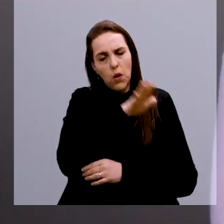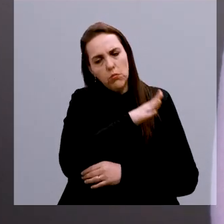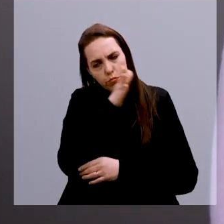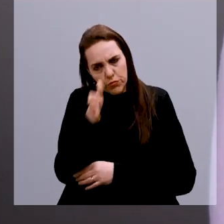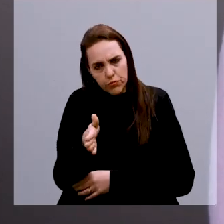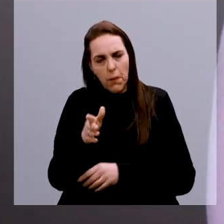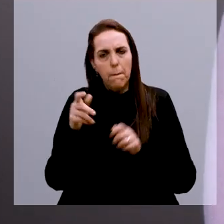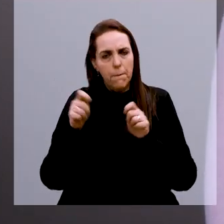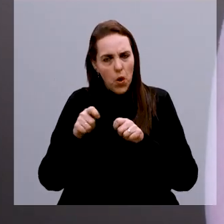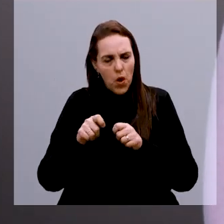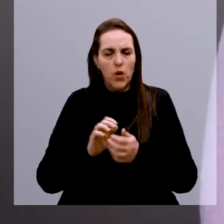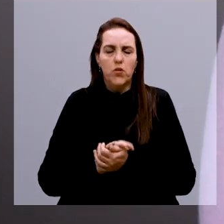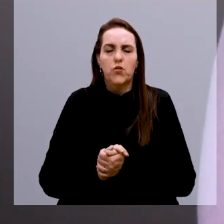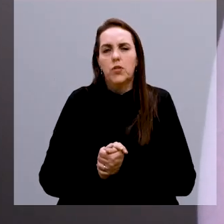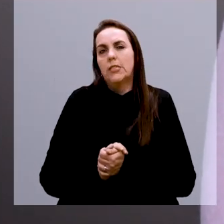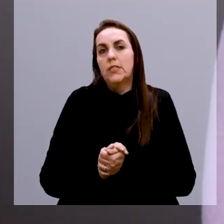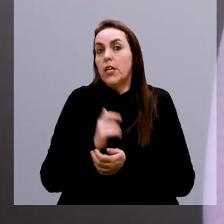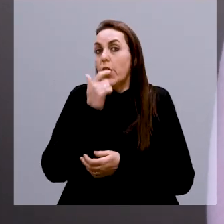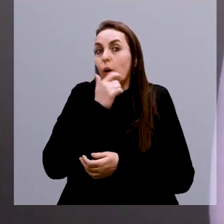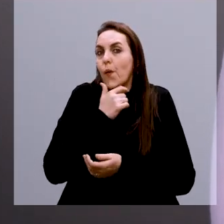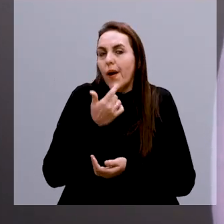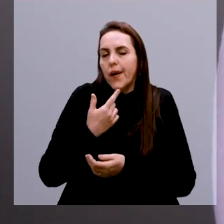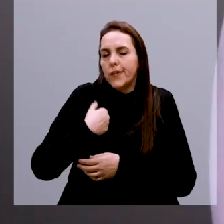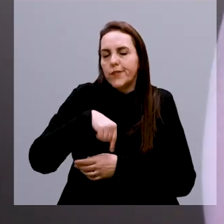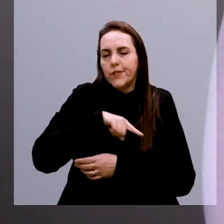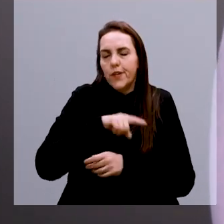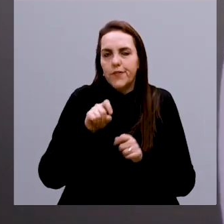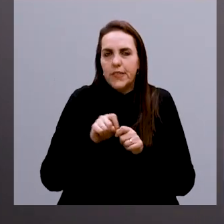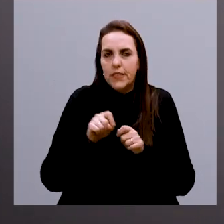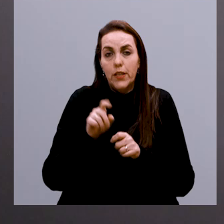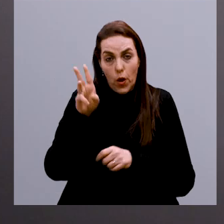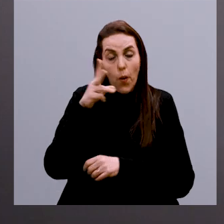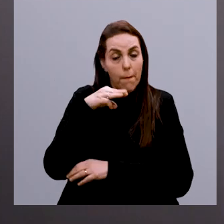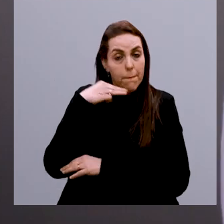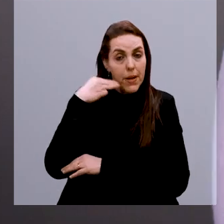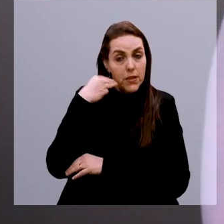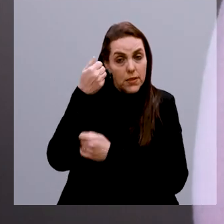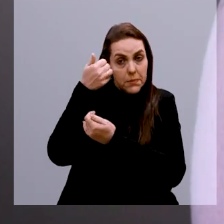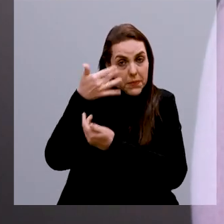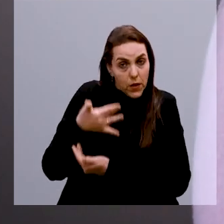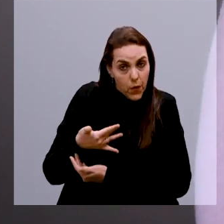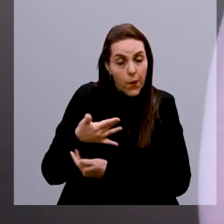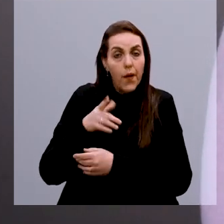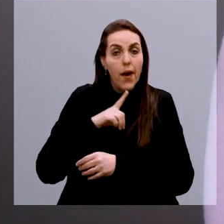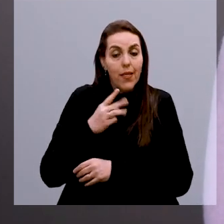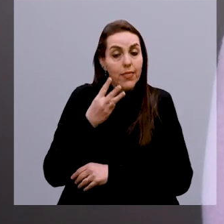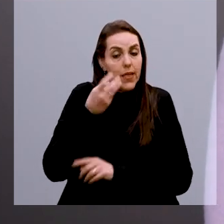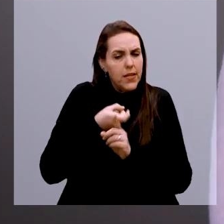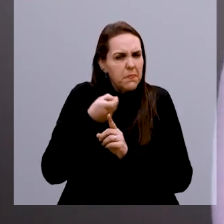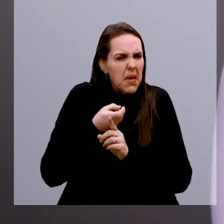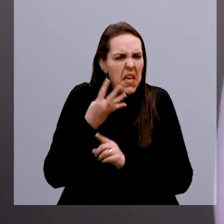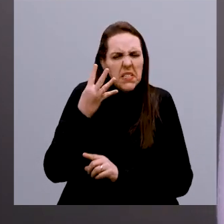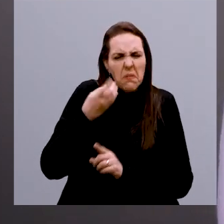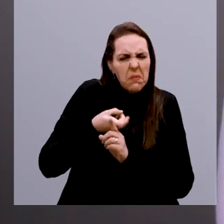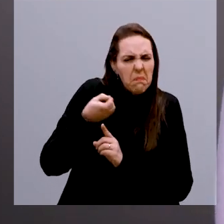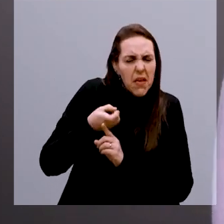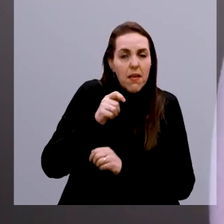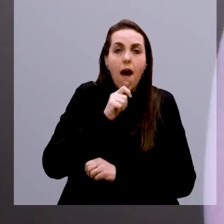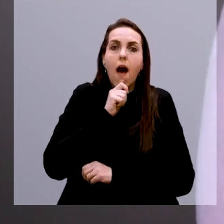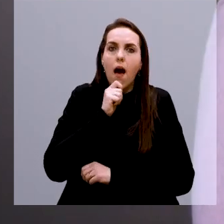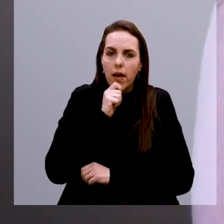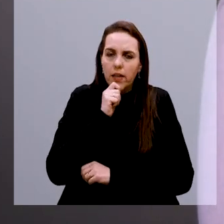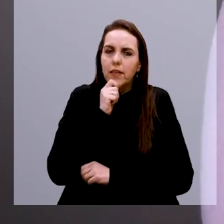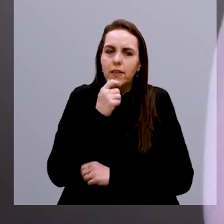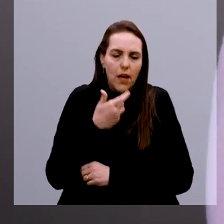hospital. Eu acho que a gente está fazendo, né, que nem a Marisol falou, 3 meses, 4 meses,